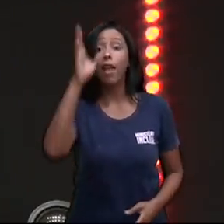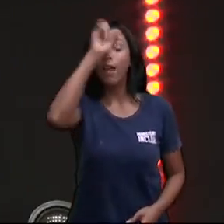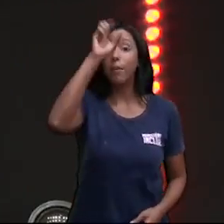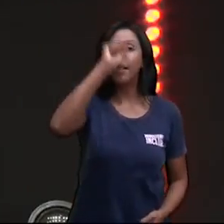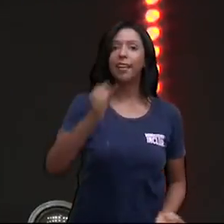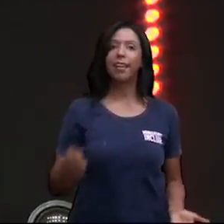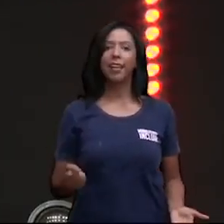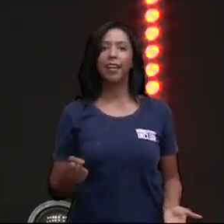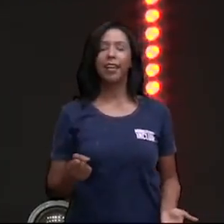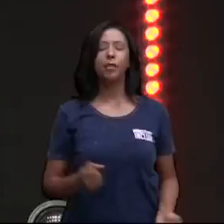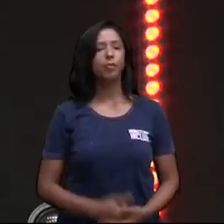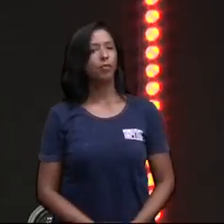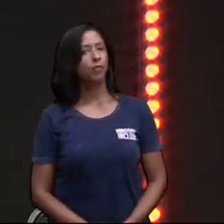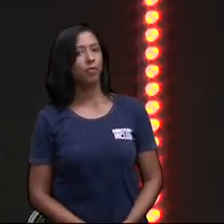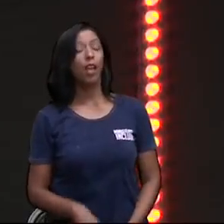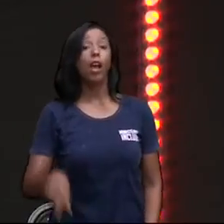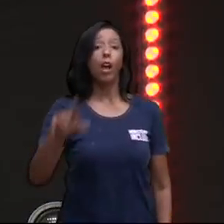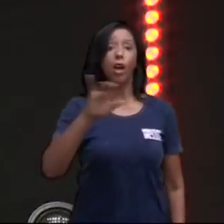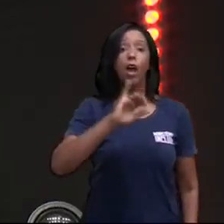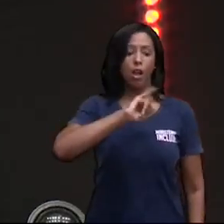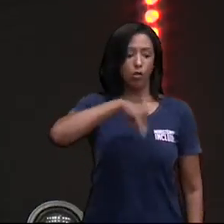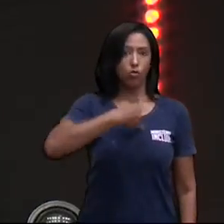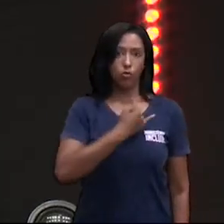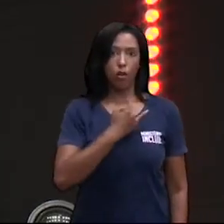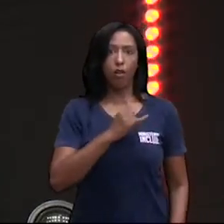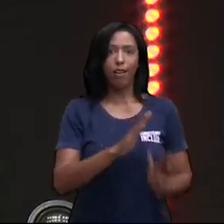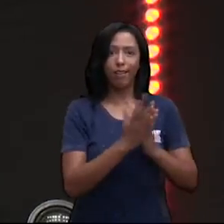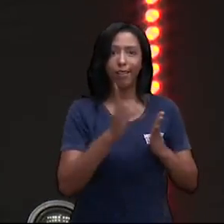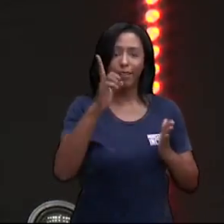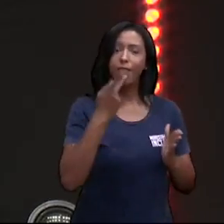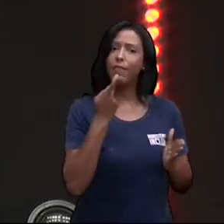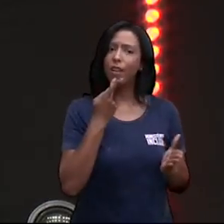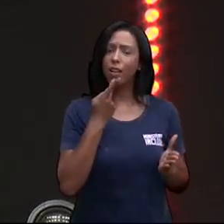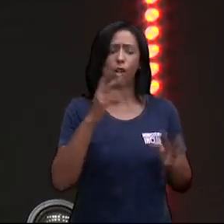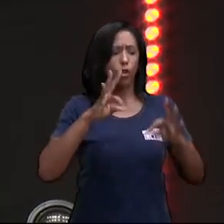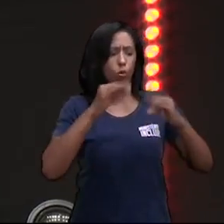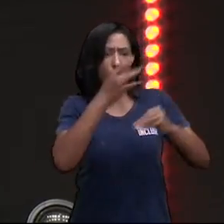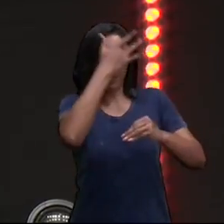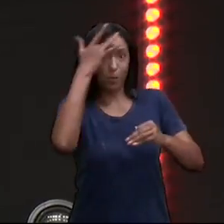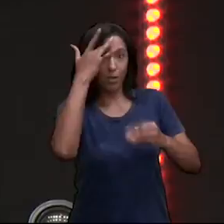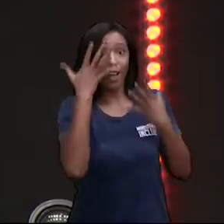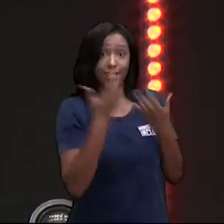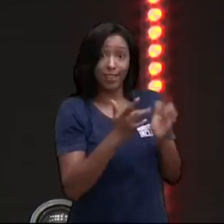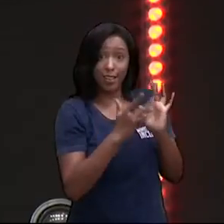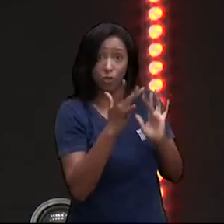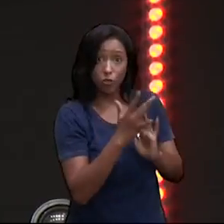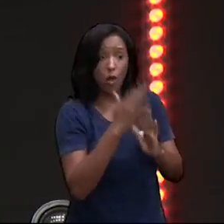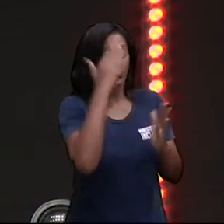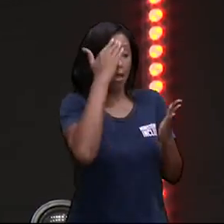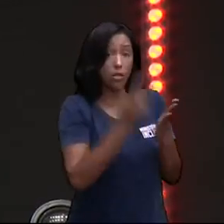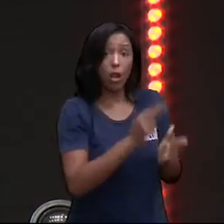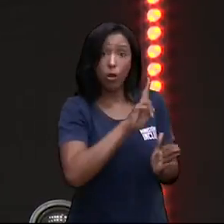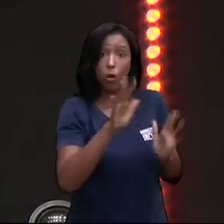meus amados irmãos João 11 12 diz contudo aos que o receberam aos que creram no seu nome